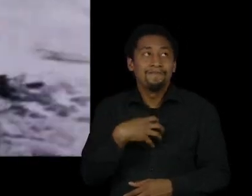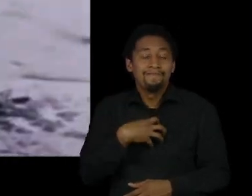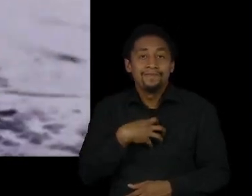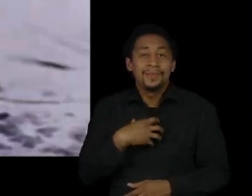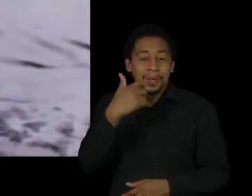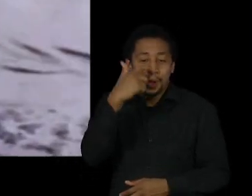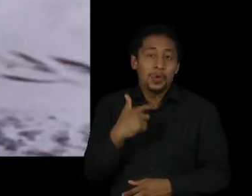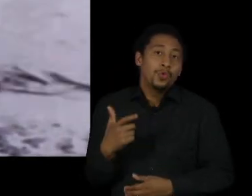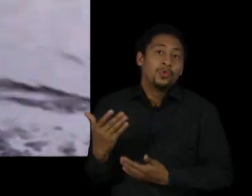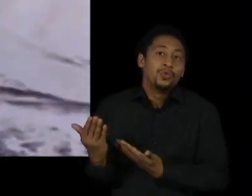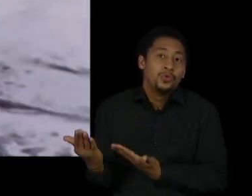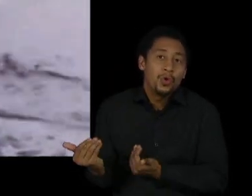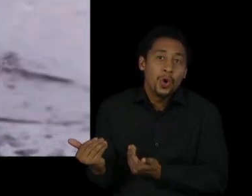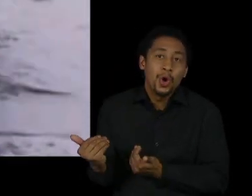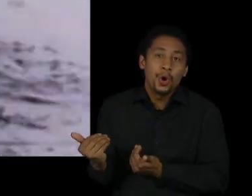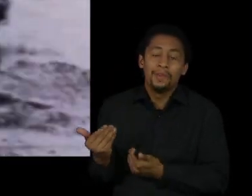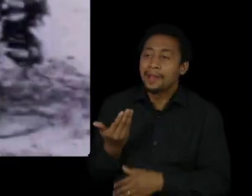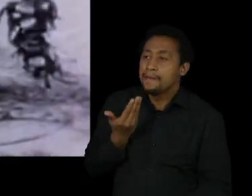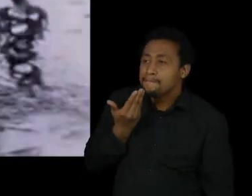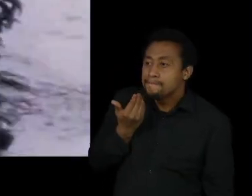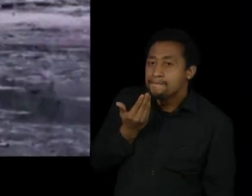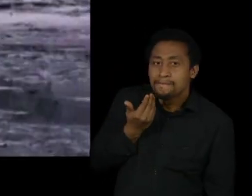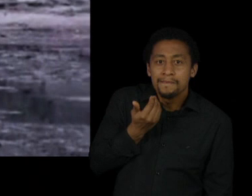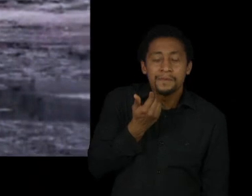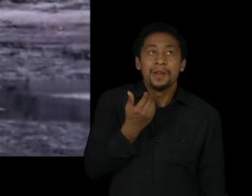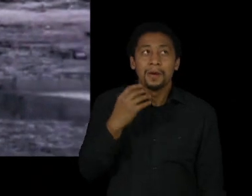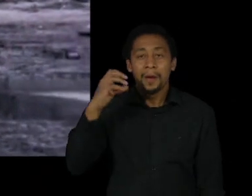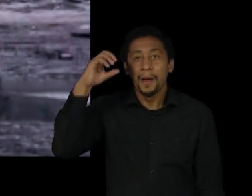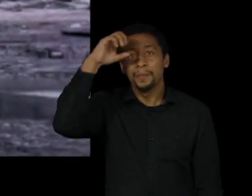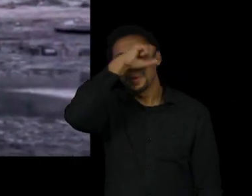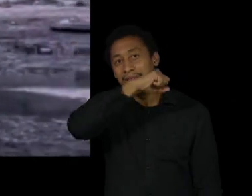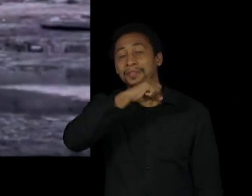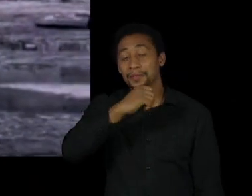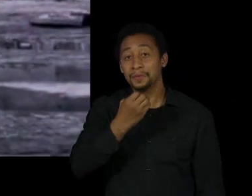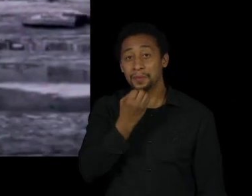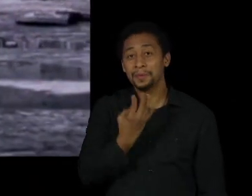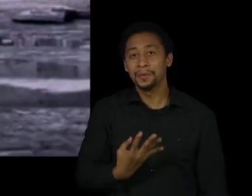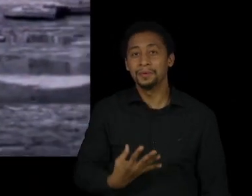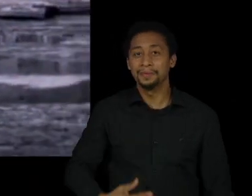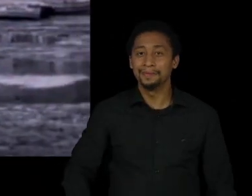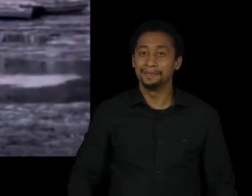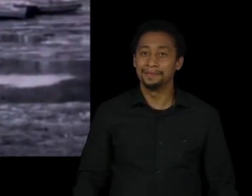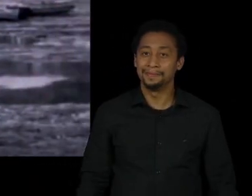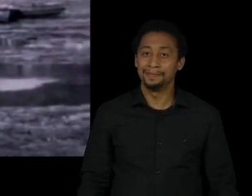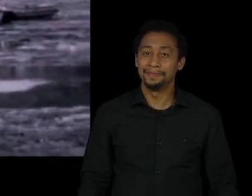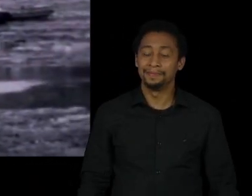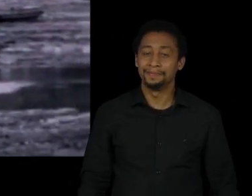e especialmente na minha, ali onde eu estava, né?